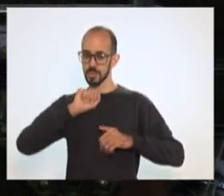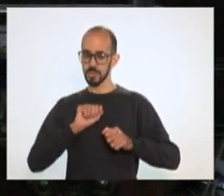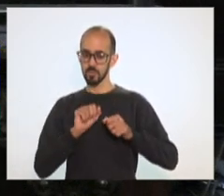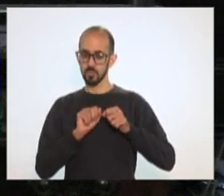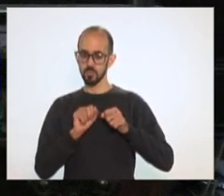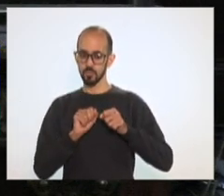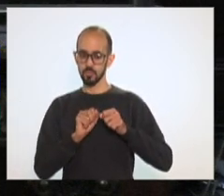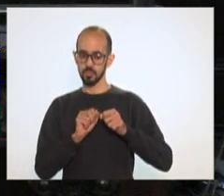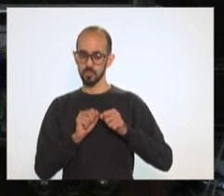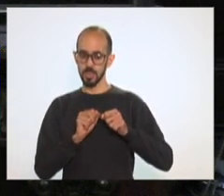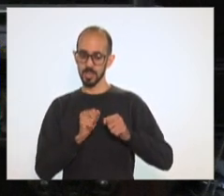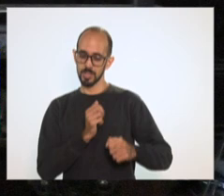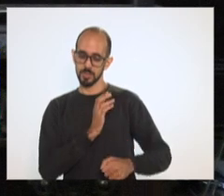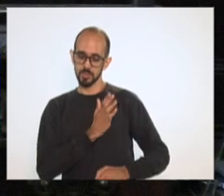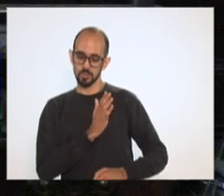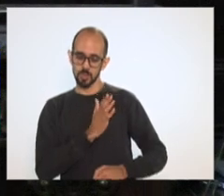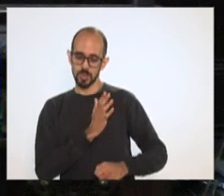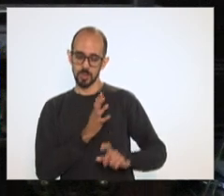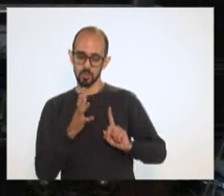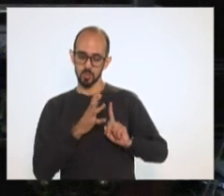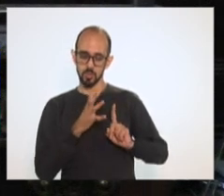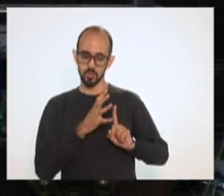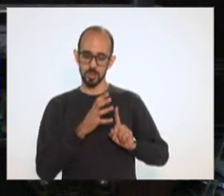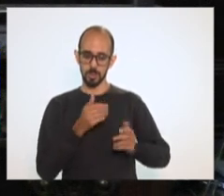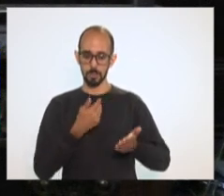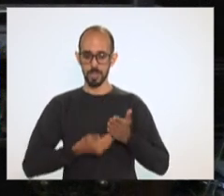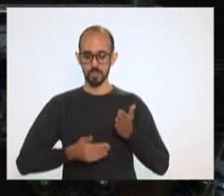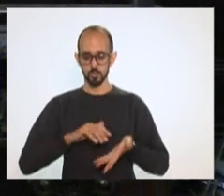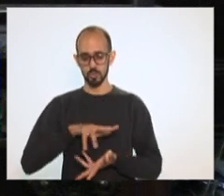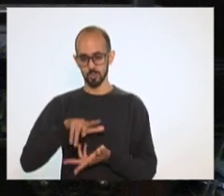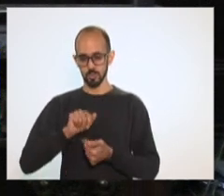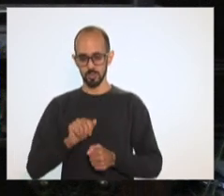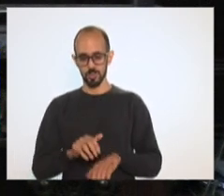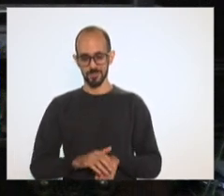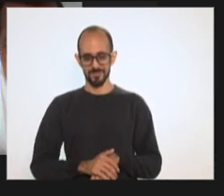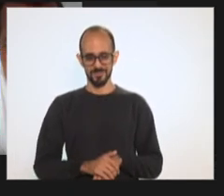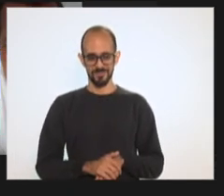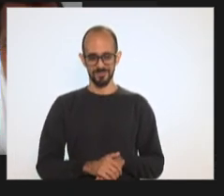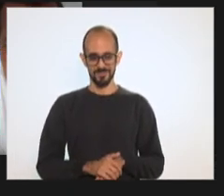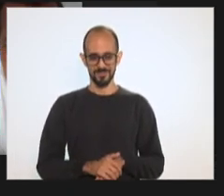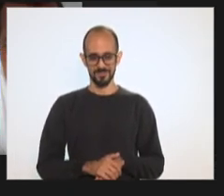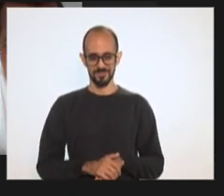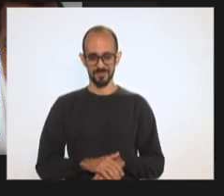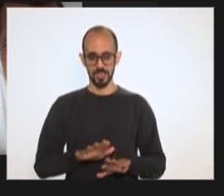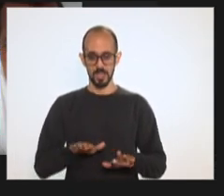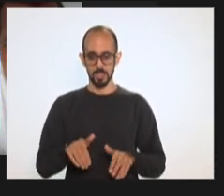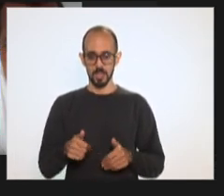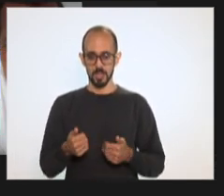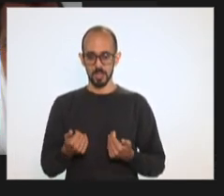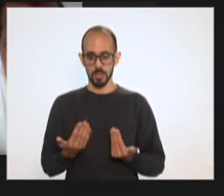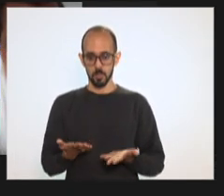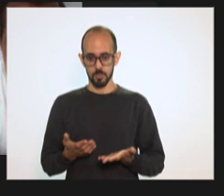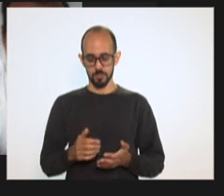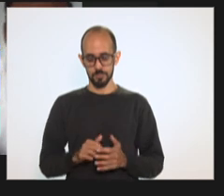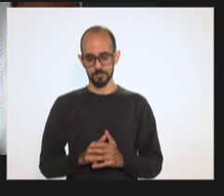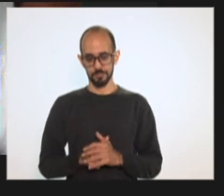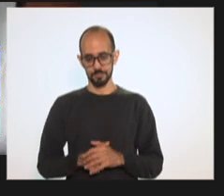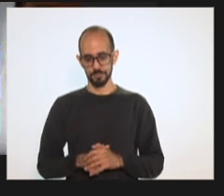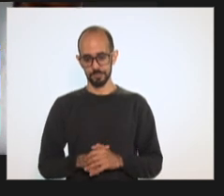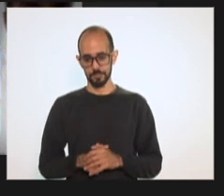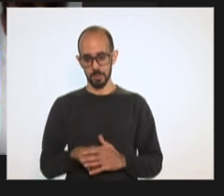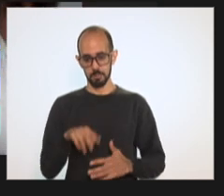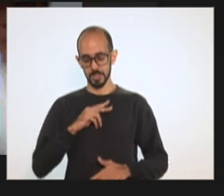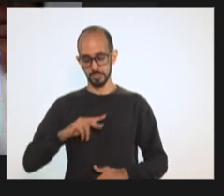alguém está perdido no mundo deputado Luiz presidente muito bom muito bom presidente